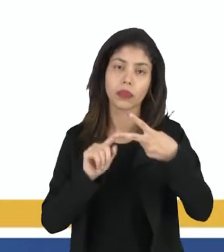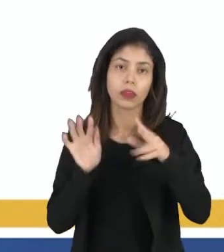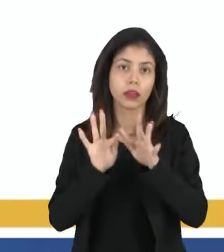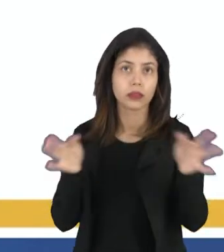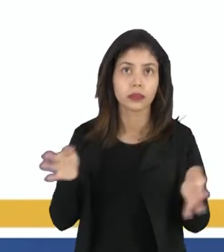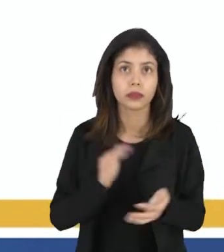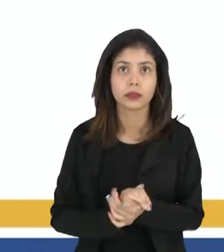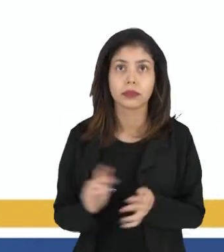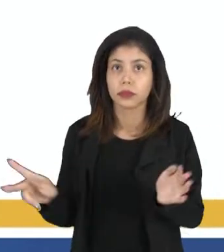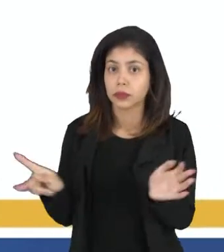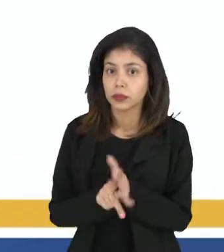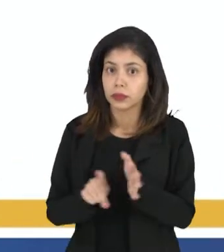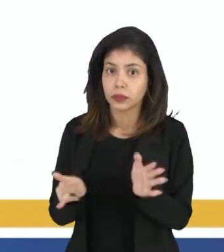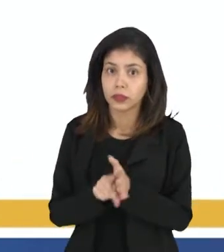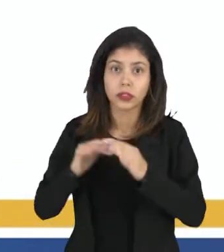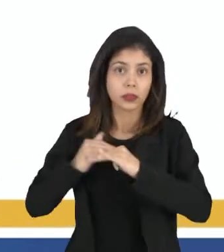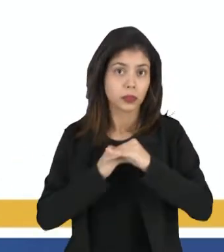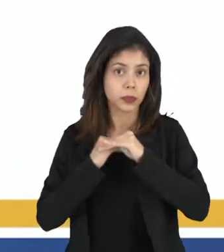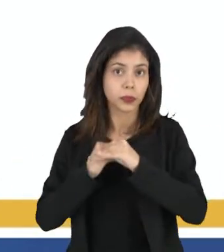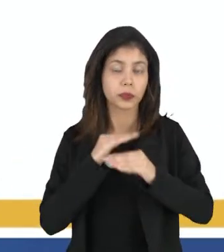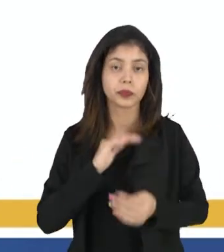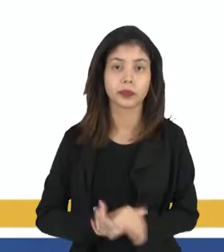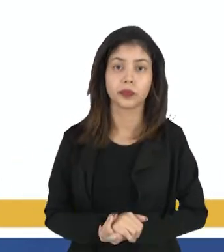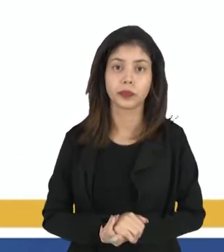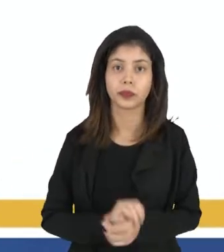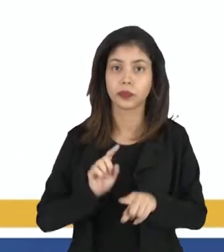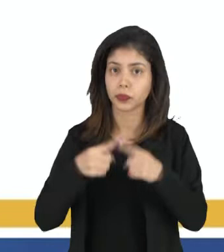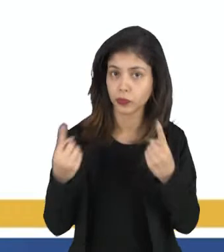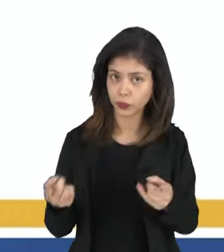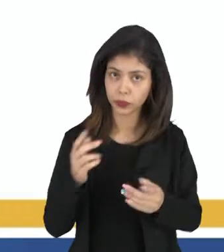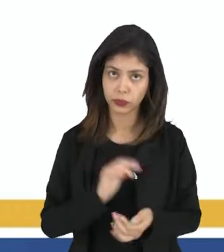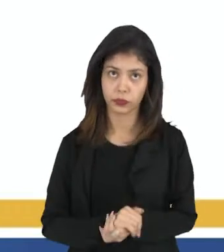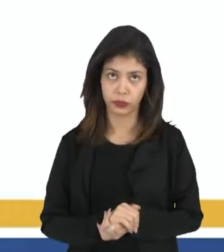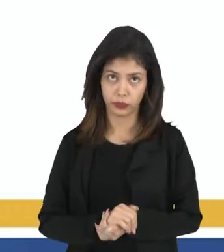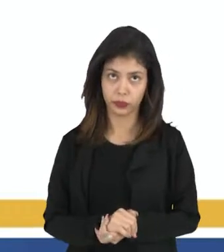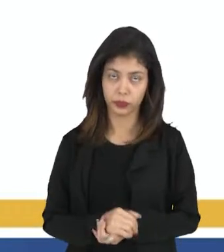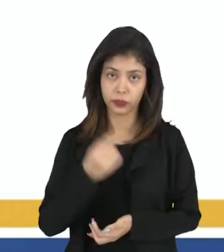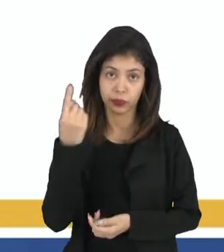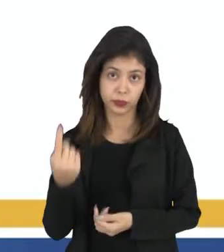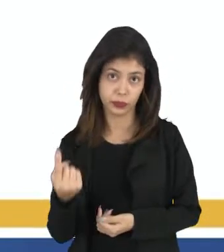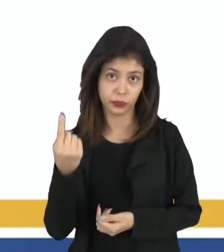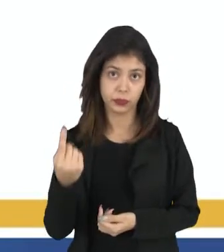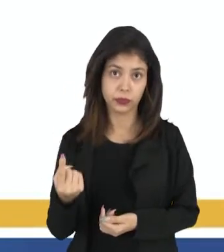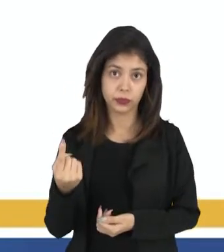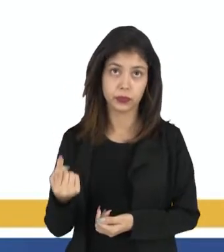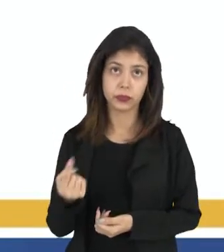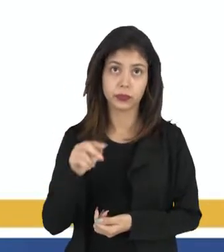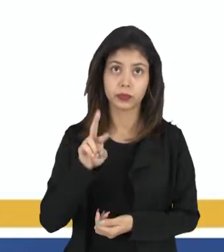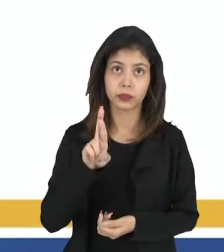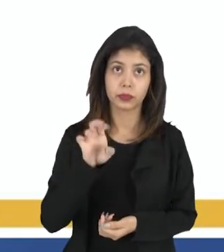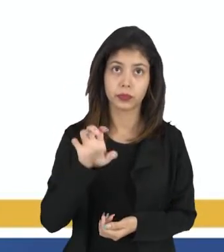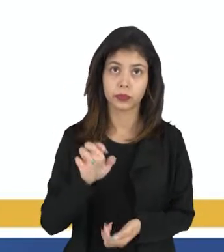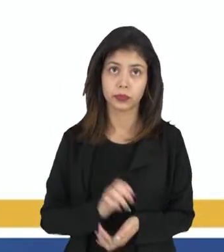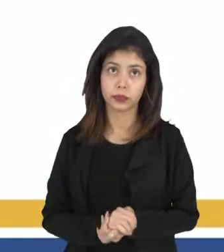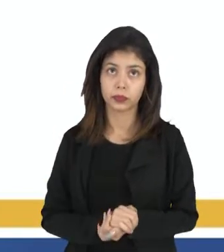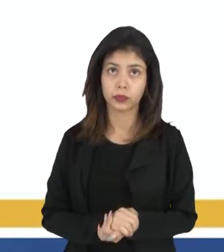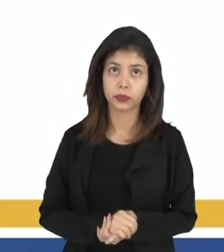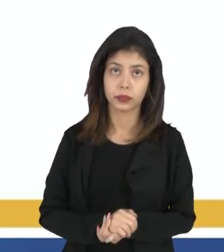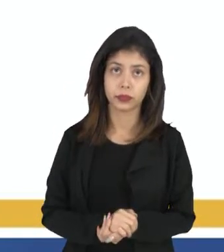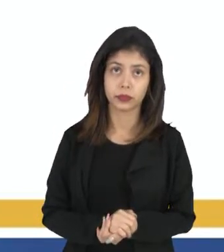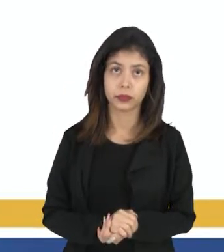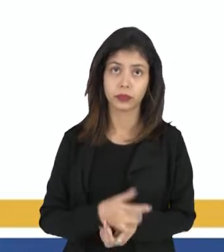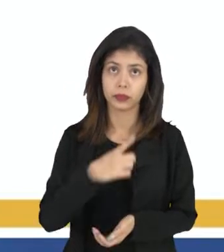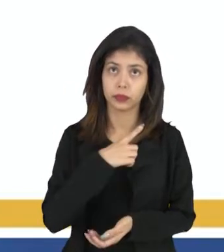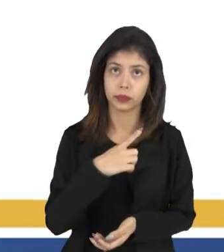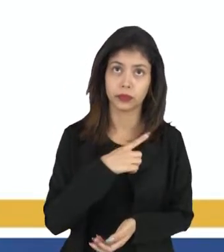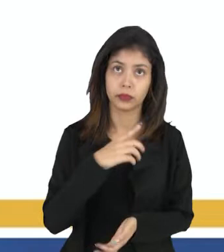frases praticamente iguais, porém, uma está com have, outra está com has. A